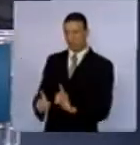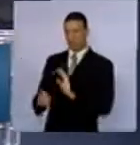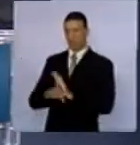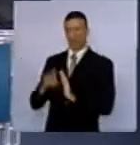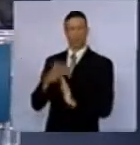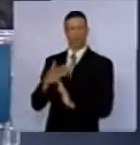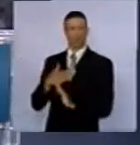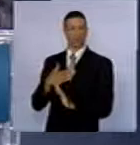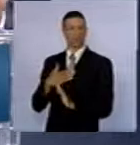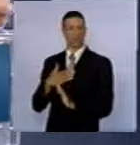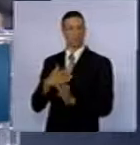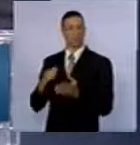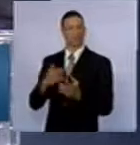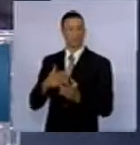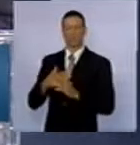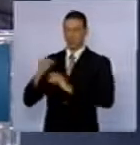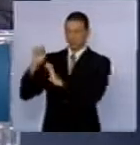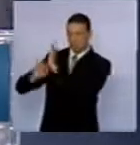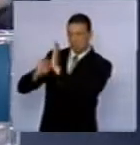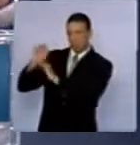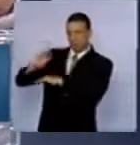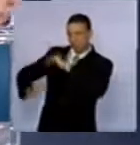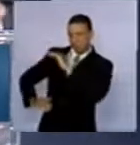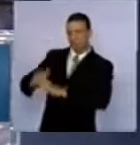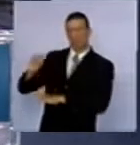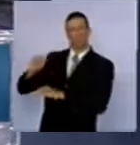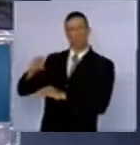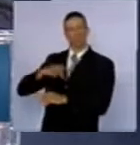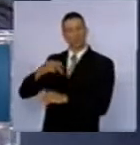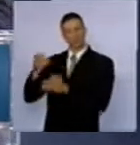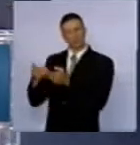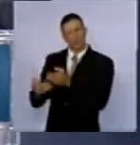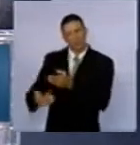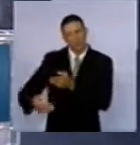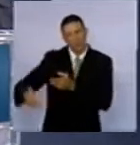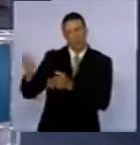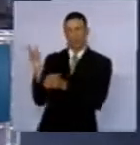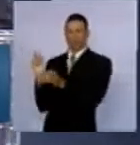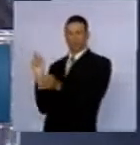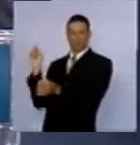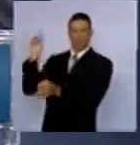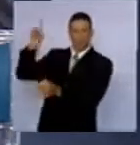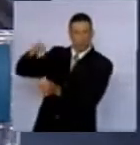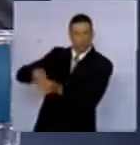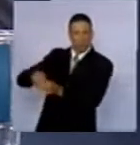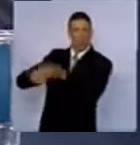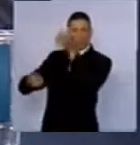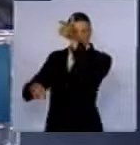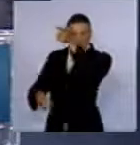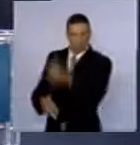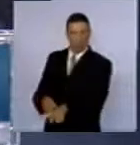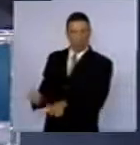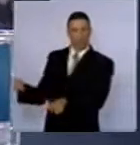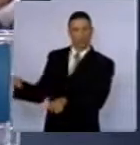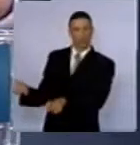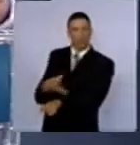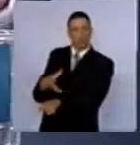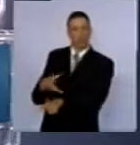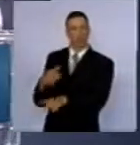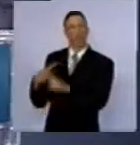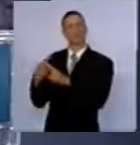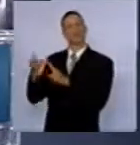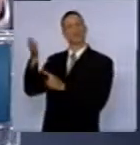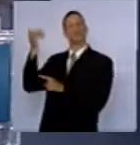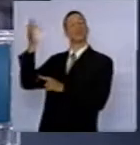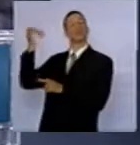pertence, pertence à minha estrutura, à minha produtora, e a gente pretende logo mais relançar ela numa versão atual, até em homenagem a